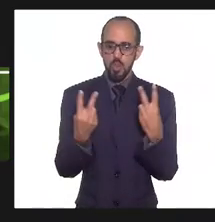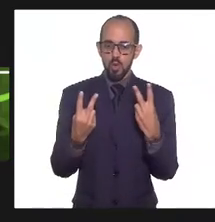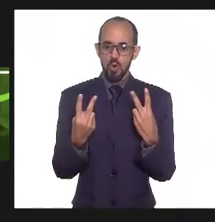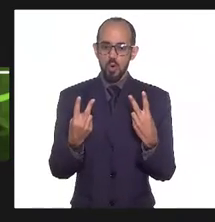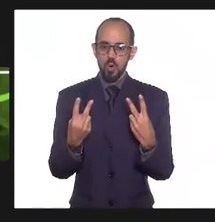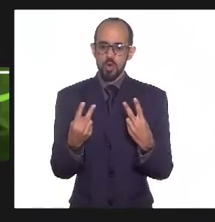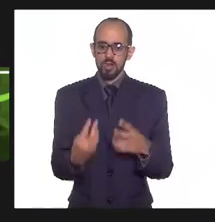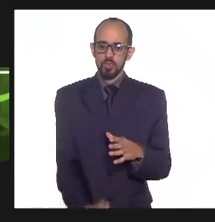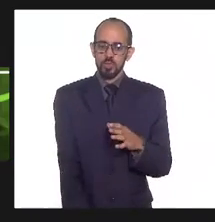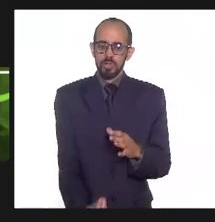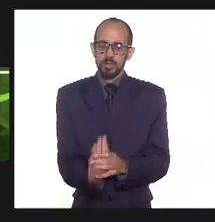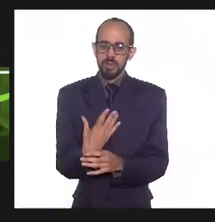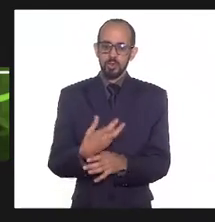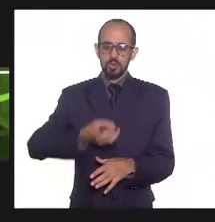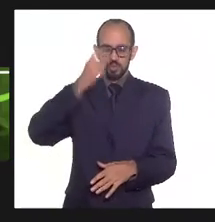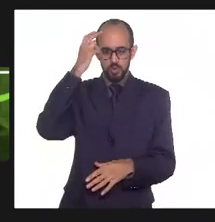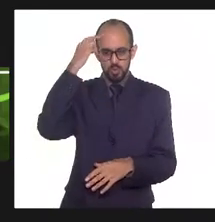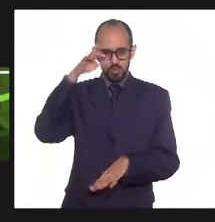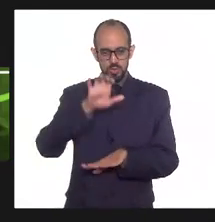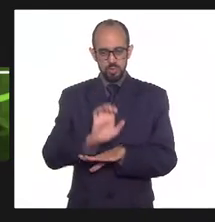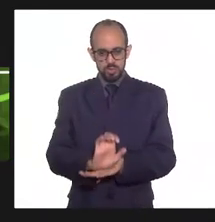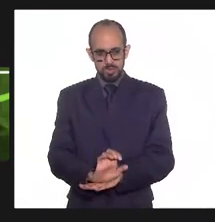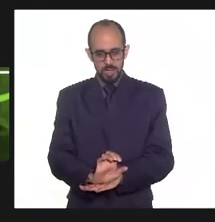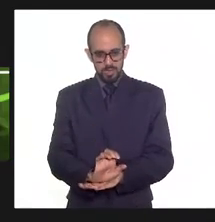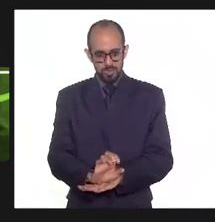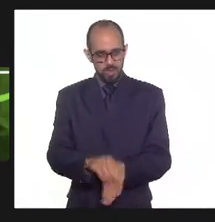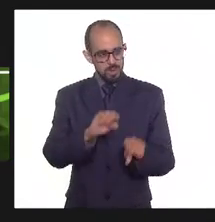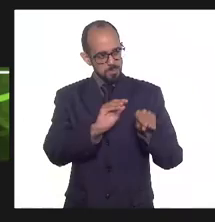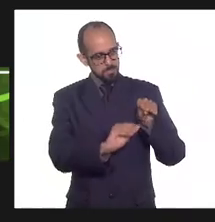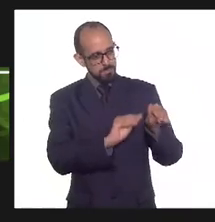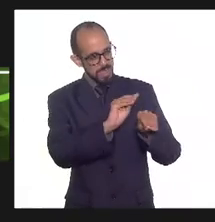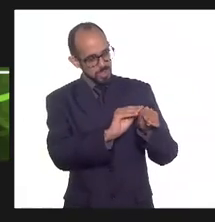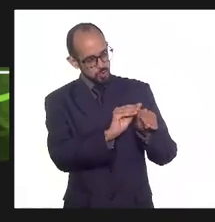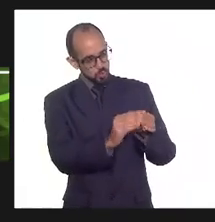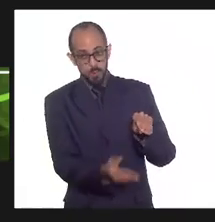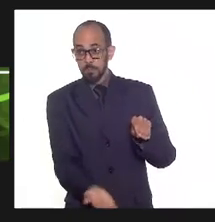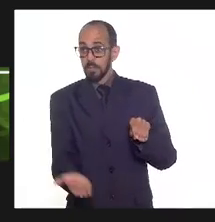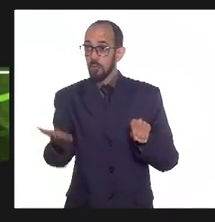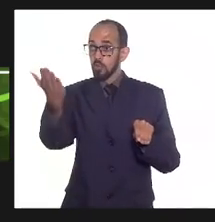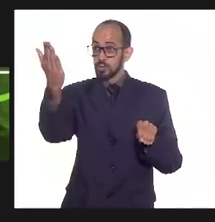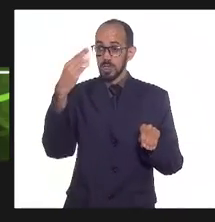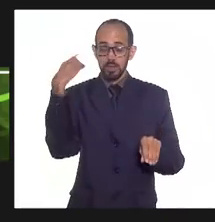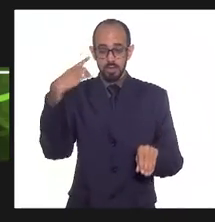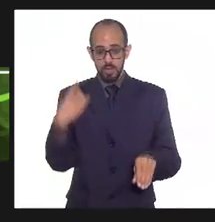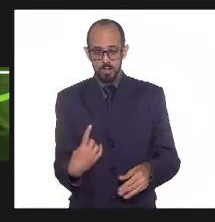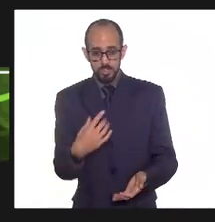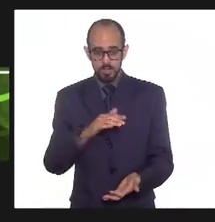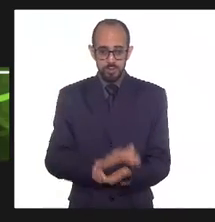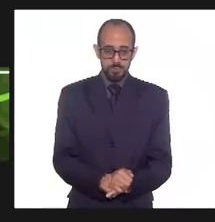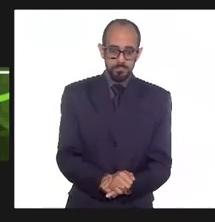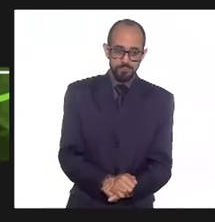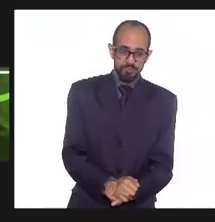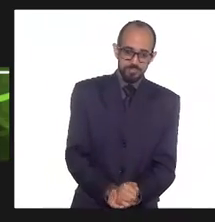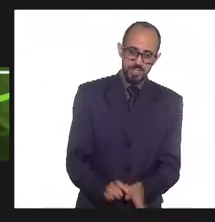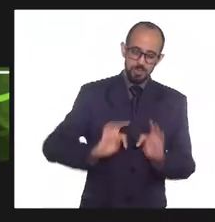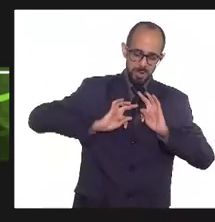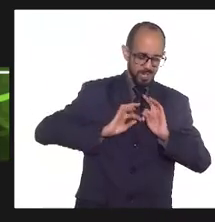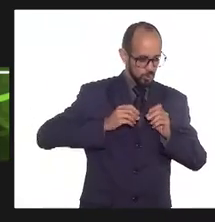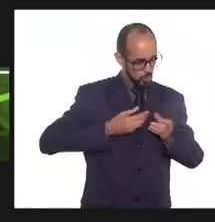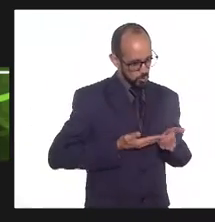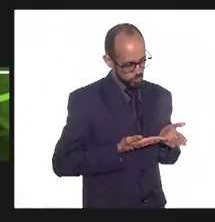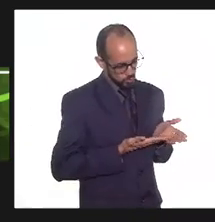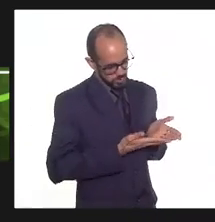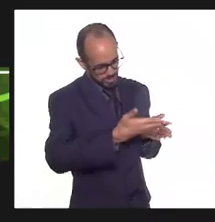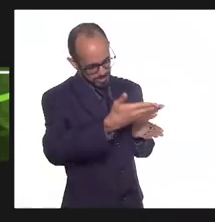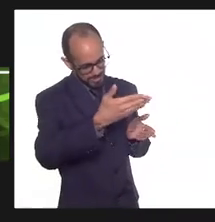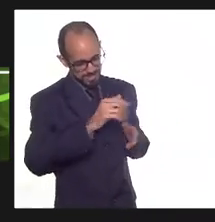fazedor de cultura do estado do Rio de Janeiro meu beijo para você e um beijo aí para todo mundo tá legal